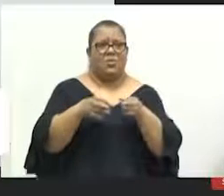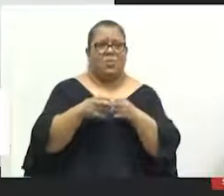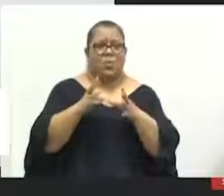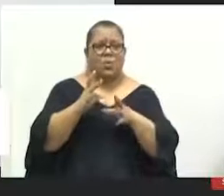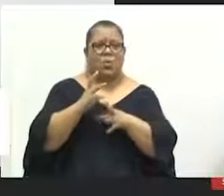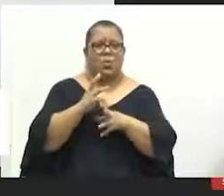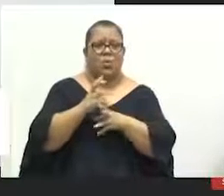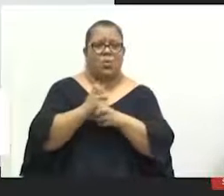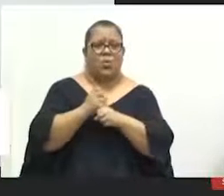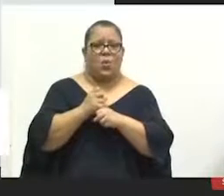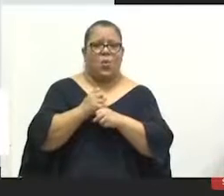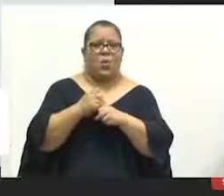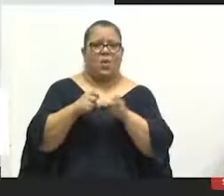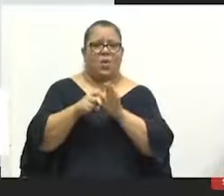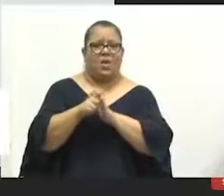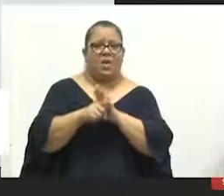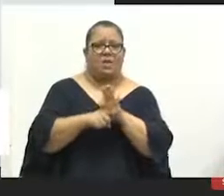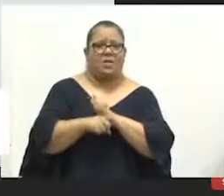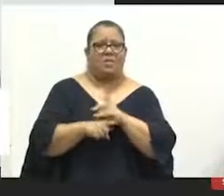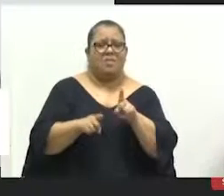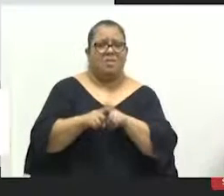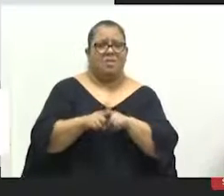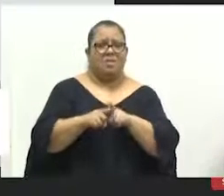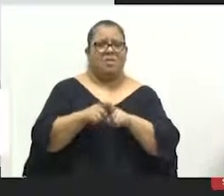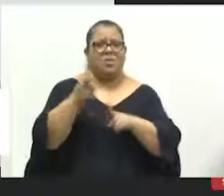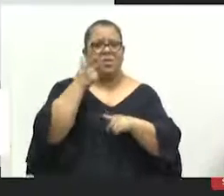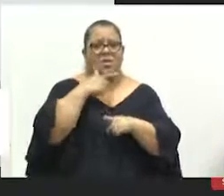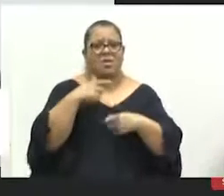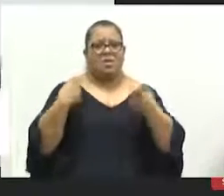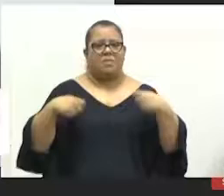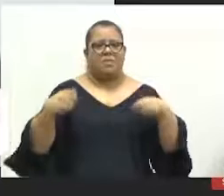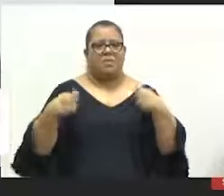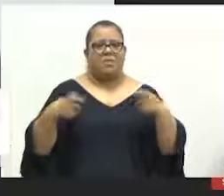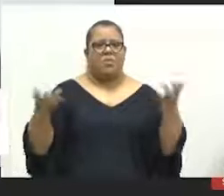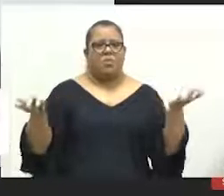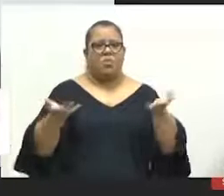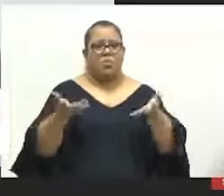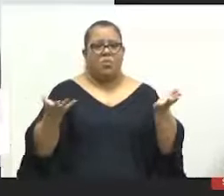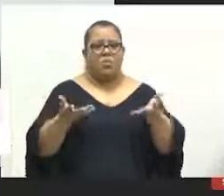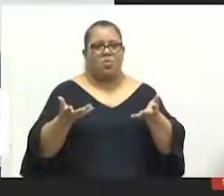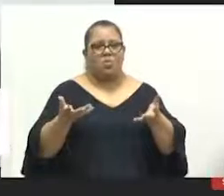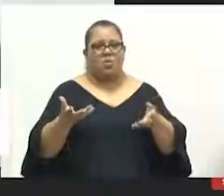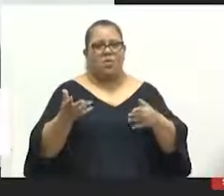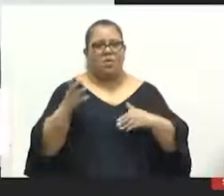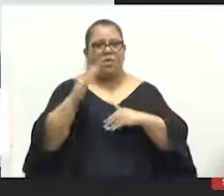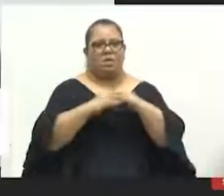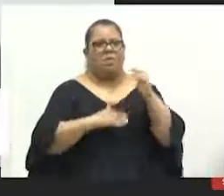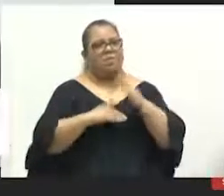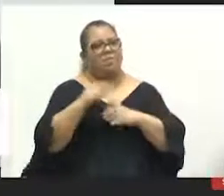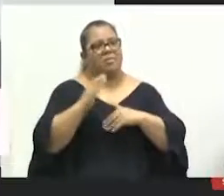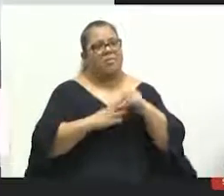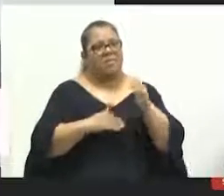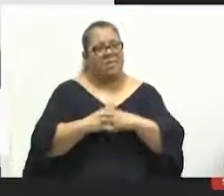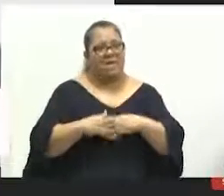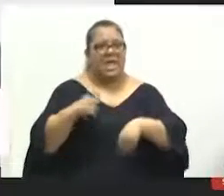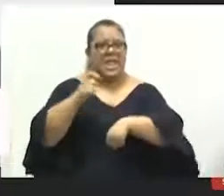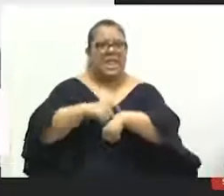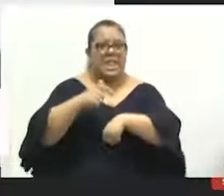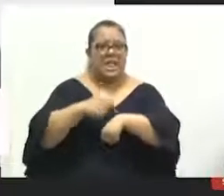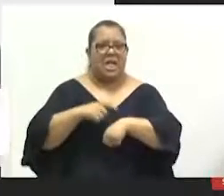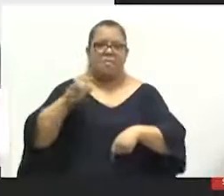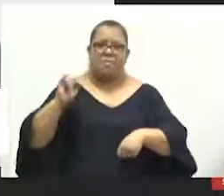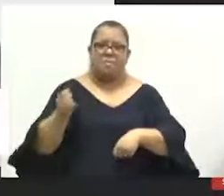de exames, de procedimentos necessário para fazer um tratamento em tempo hábil, em tempo oportuno